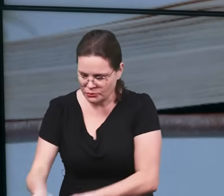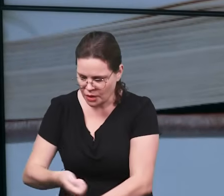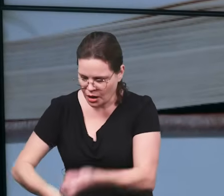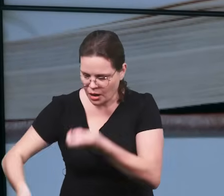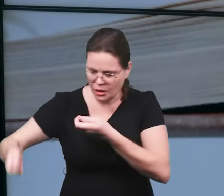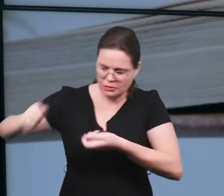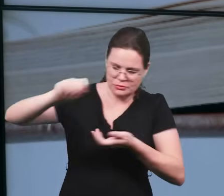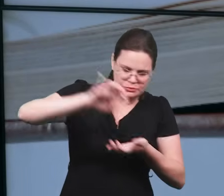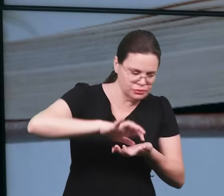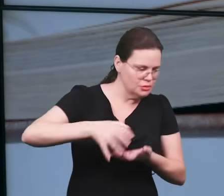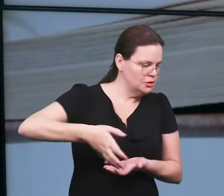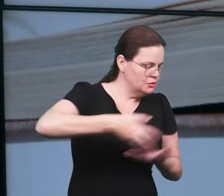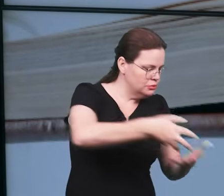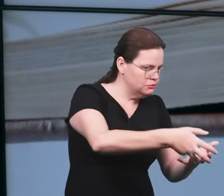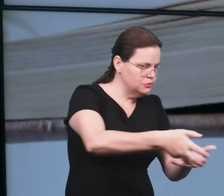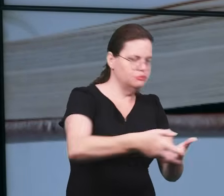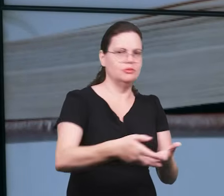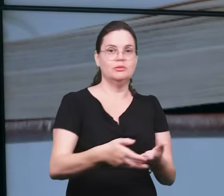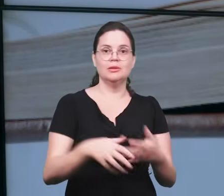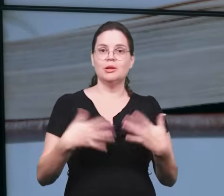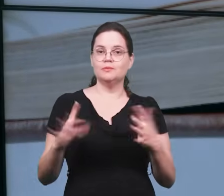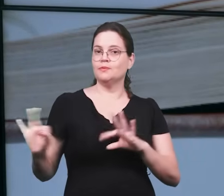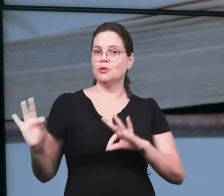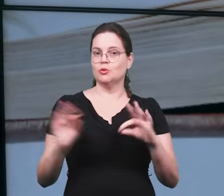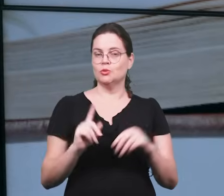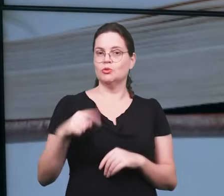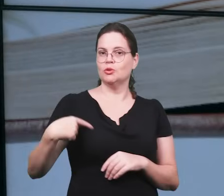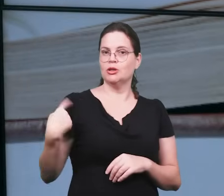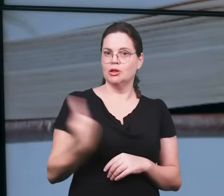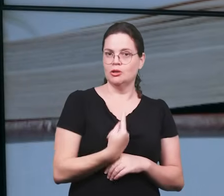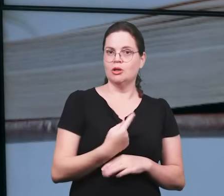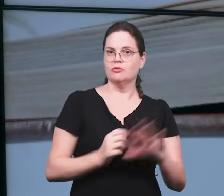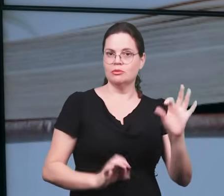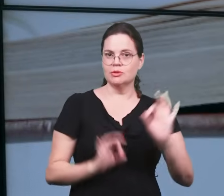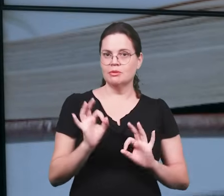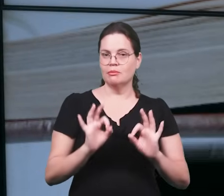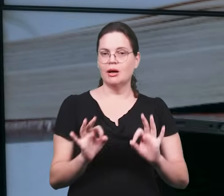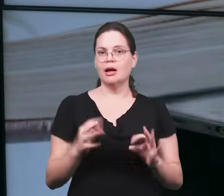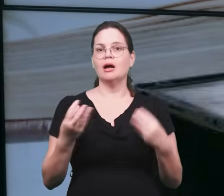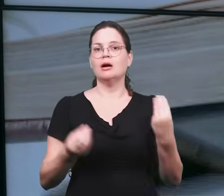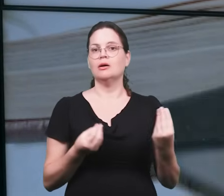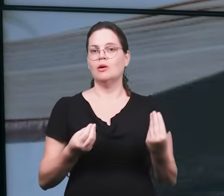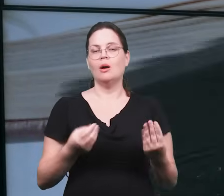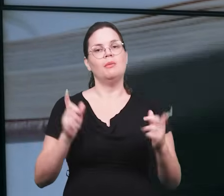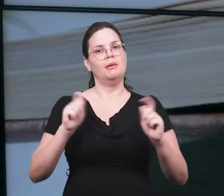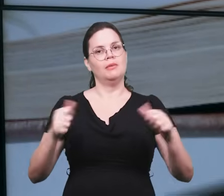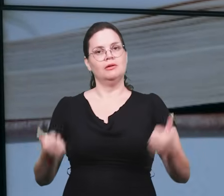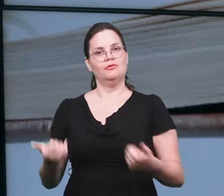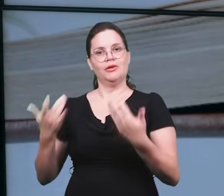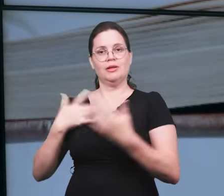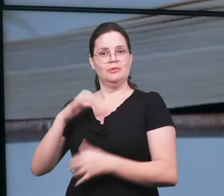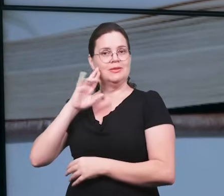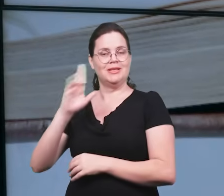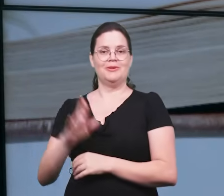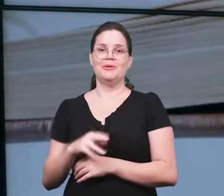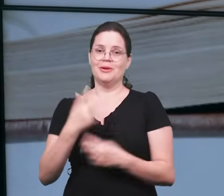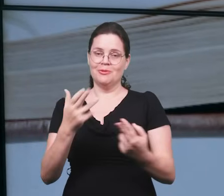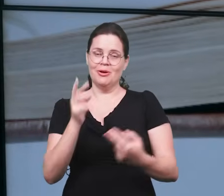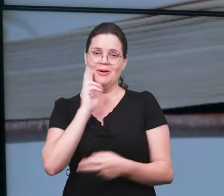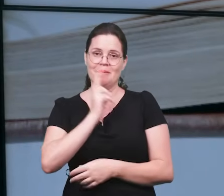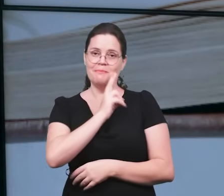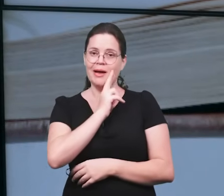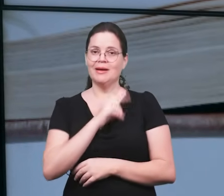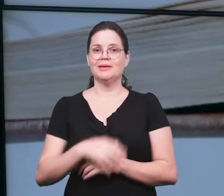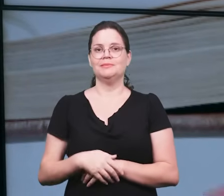vamos fazer como ao Senhor. Né? E ali ela fez para louvor do nome do Senhor, mas que houve